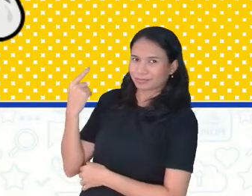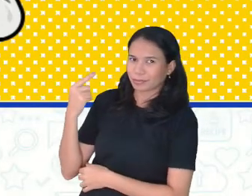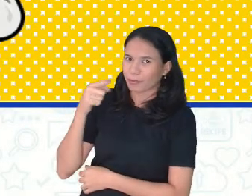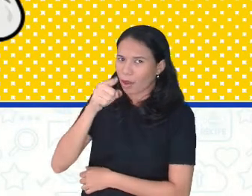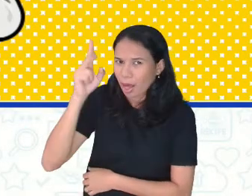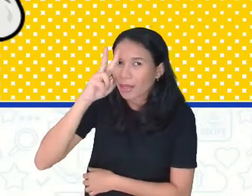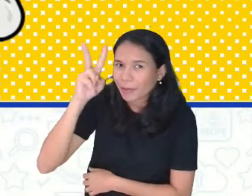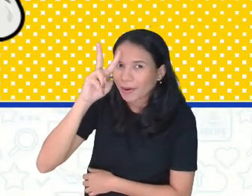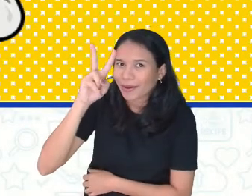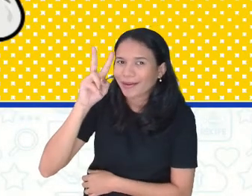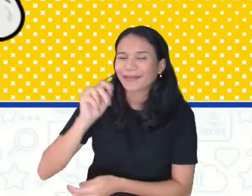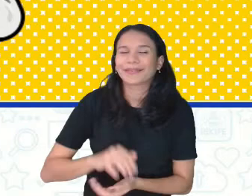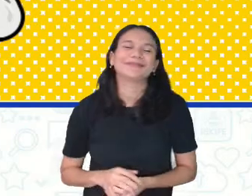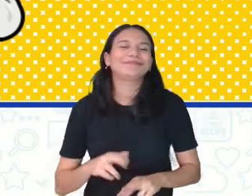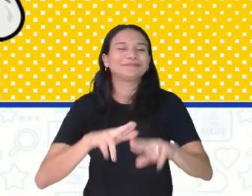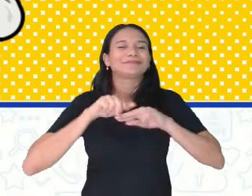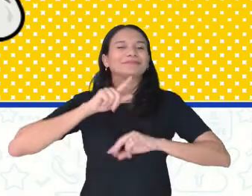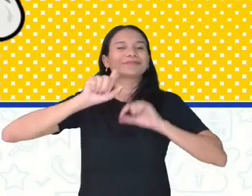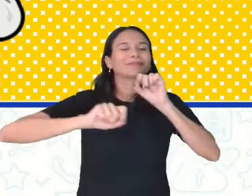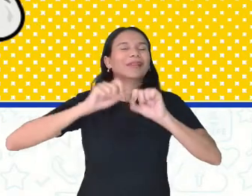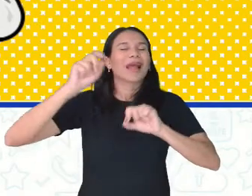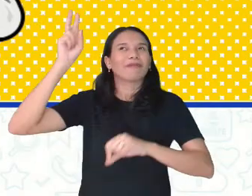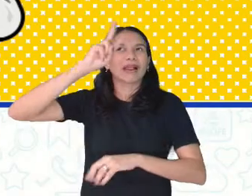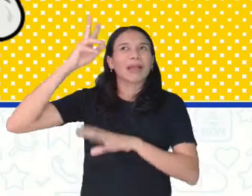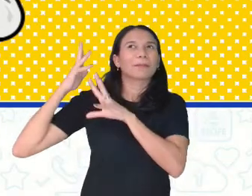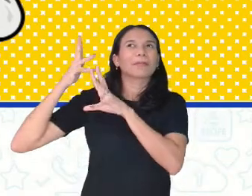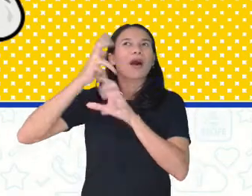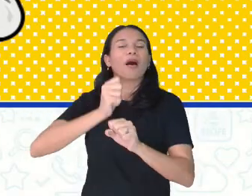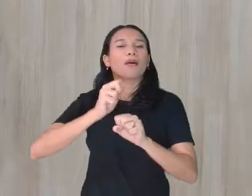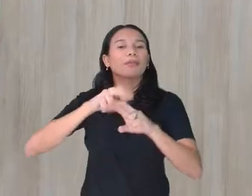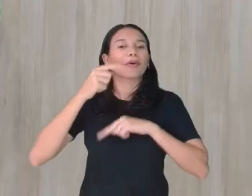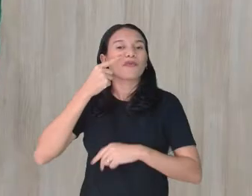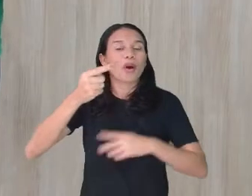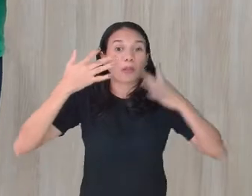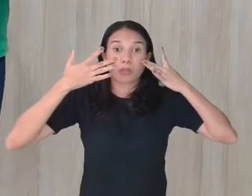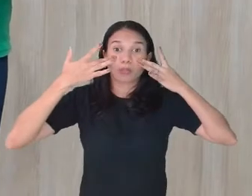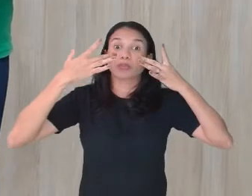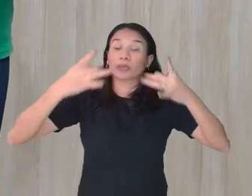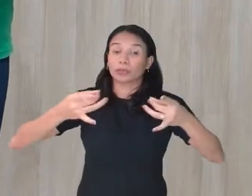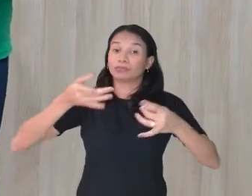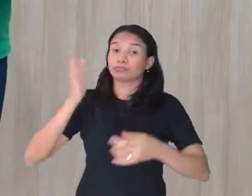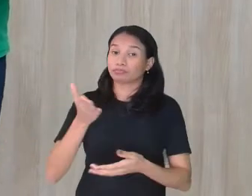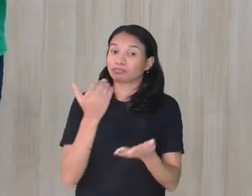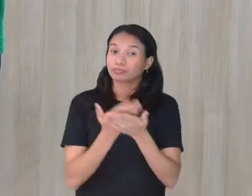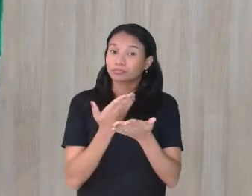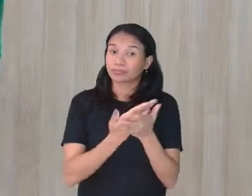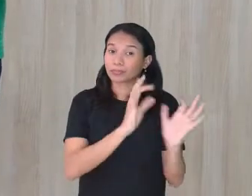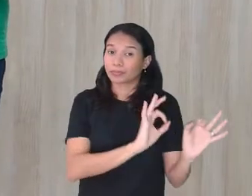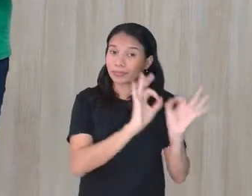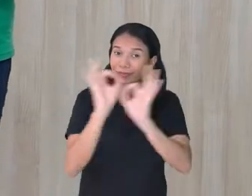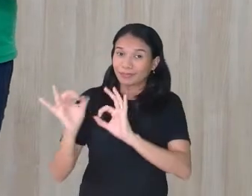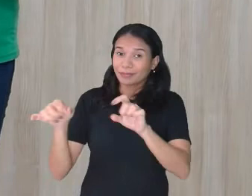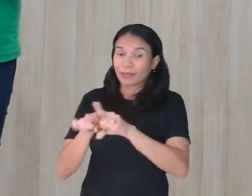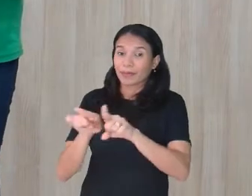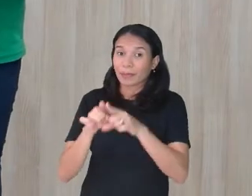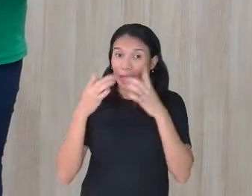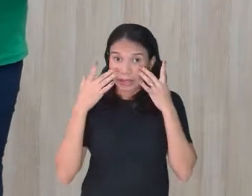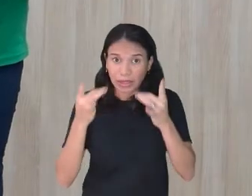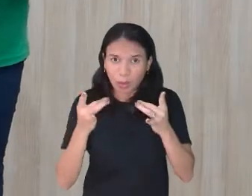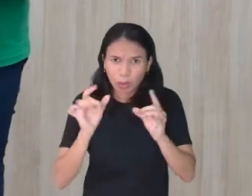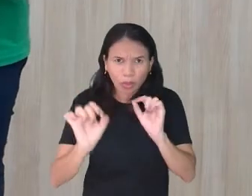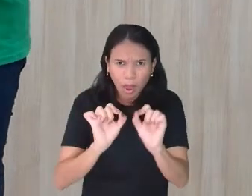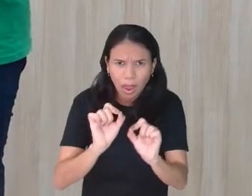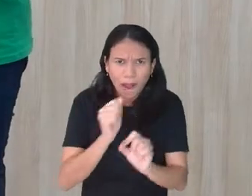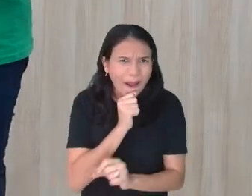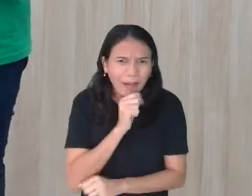vocês lembram? Eu gosto de rever porque chamo a atenção de vocês, que já assistiram a aula, e dou aquele alerta. Quem não